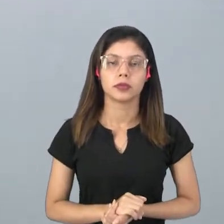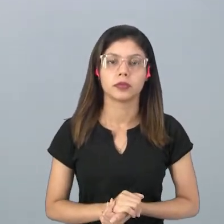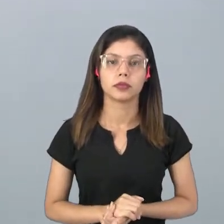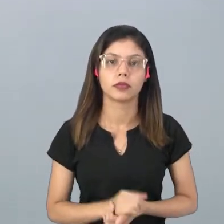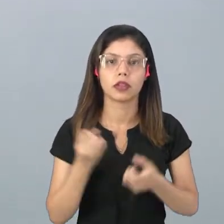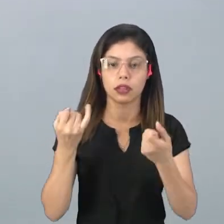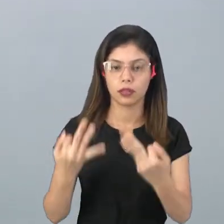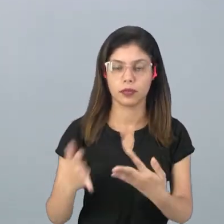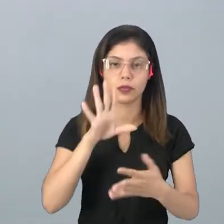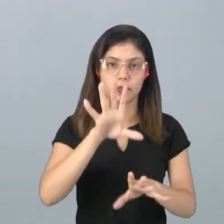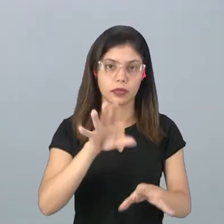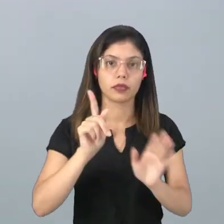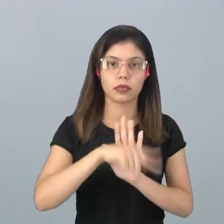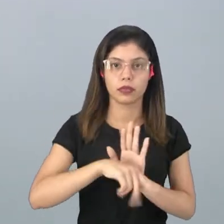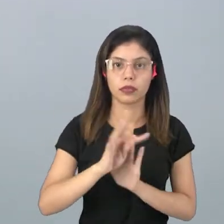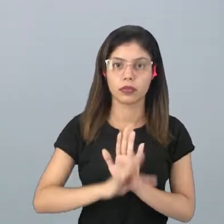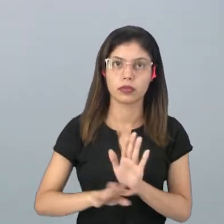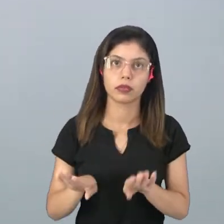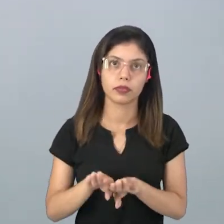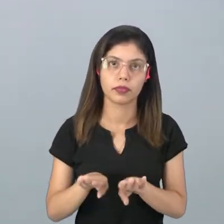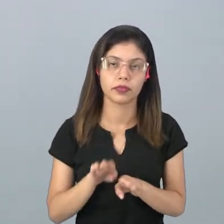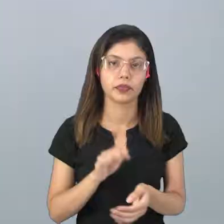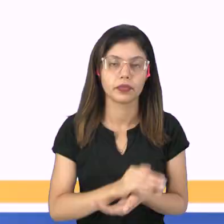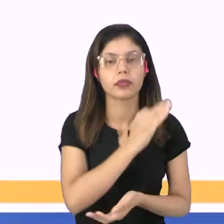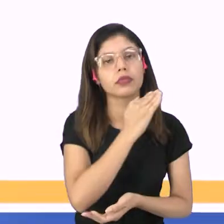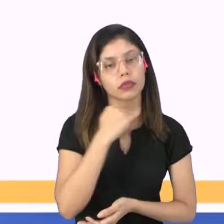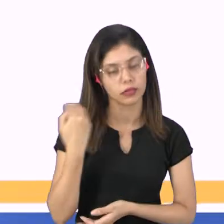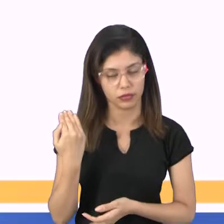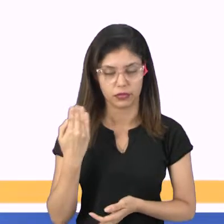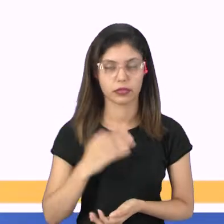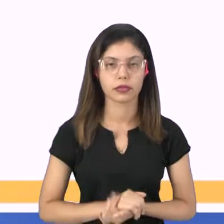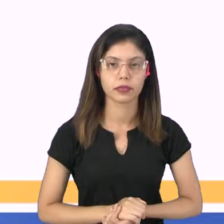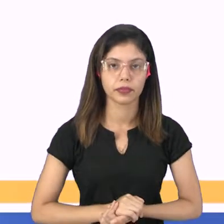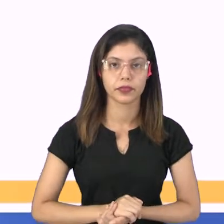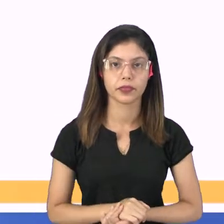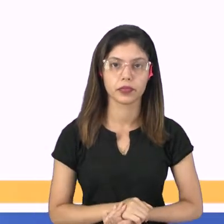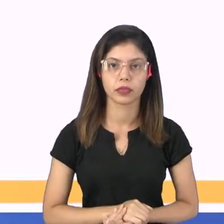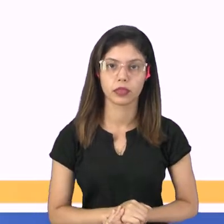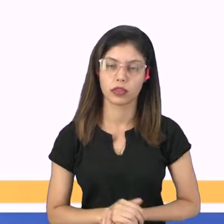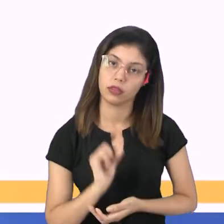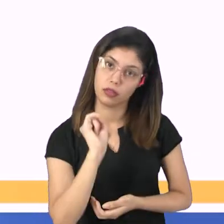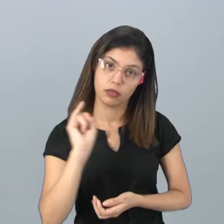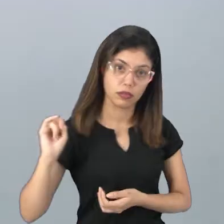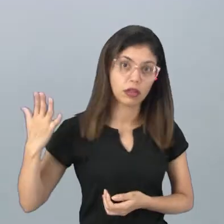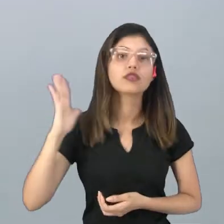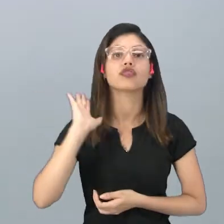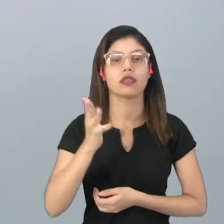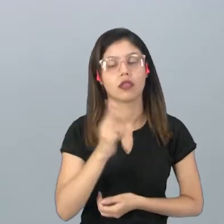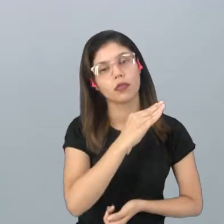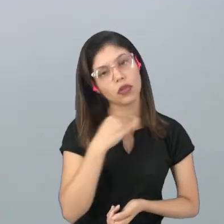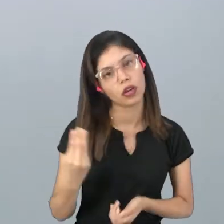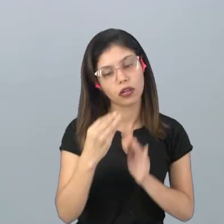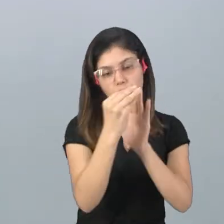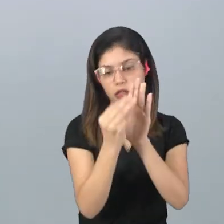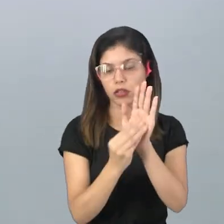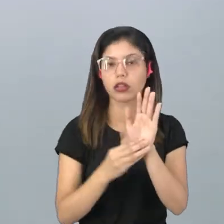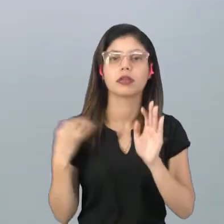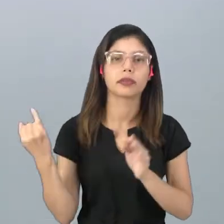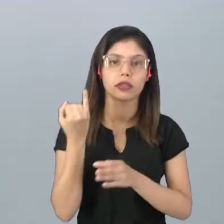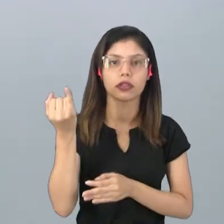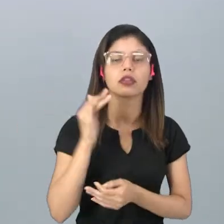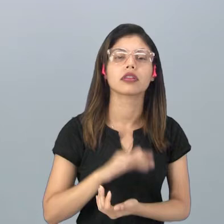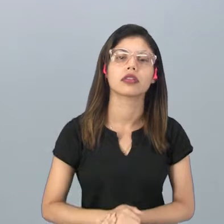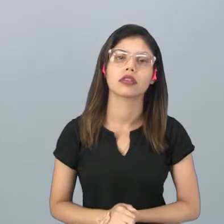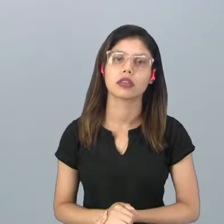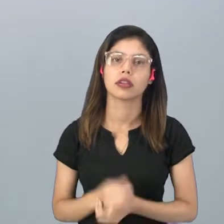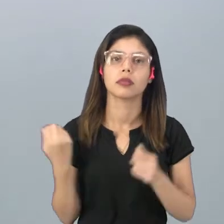coloca esses tipos de feitos nesse gênero textual também. Outro é morte. Se, no caso, a pessoa faleceu, são